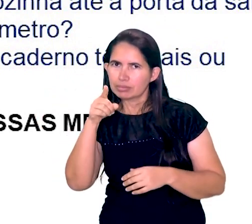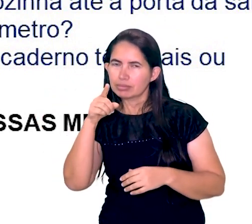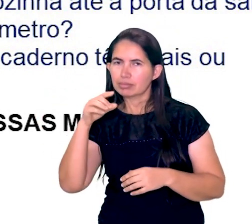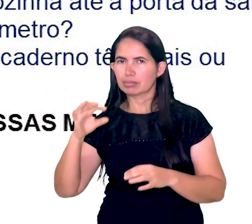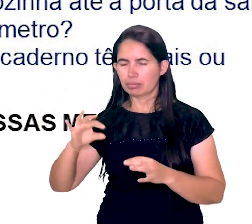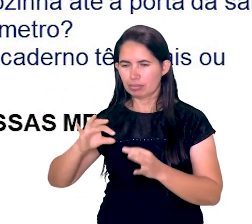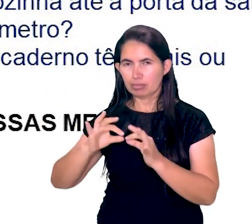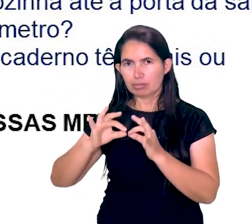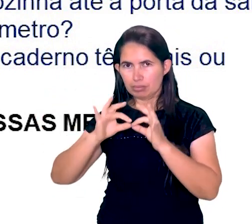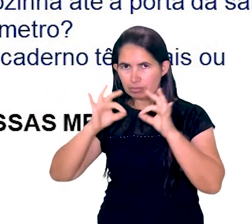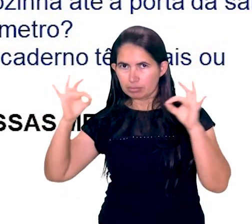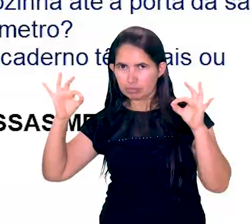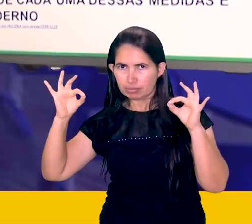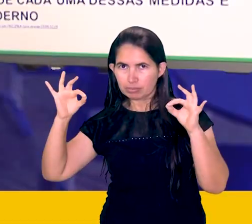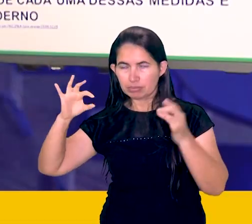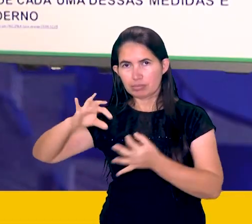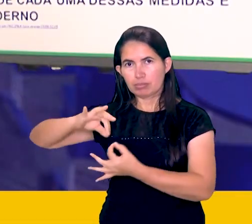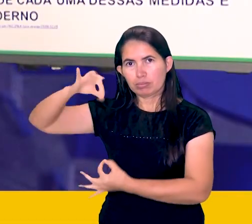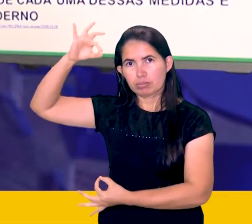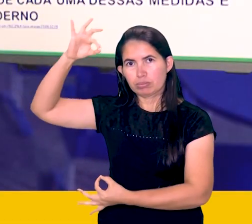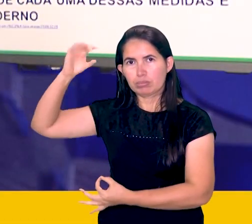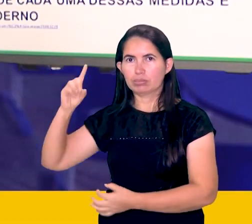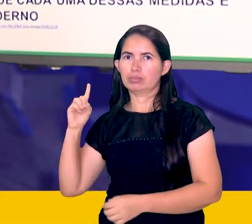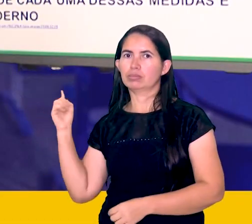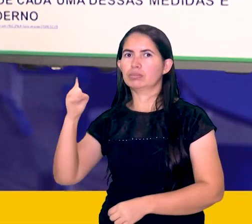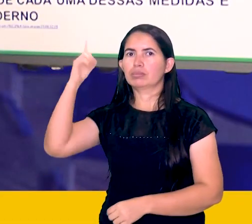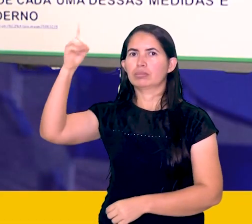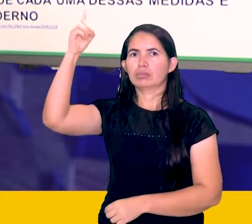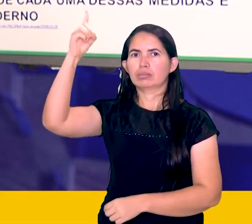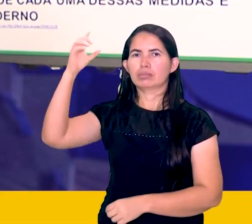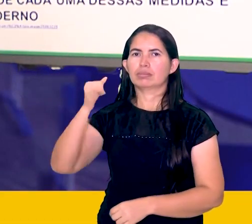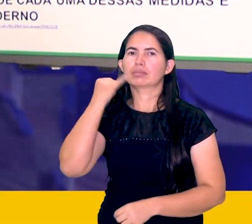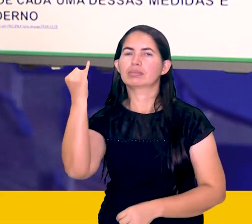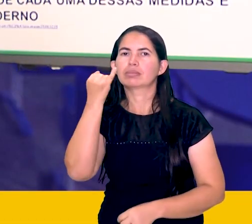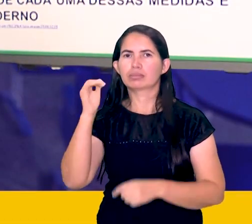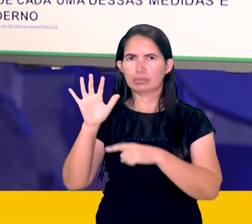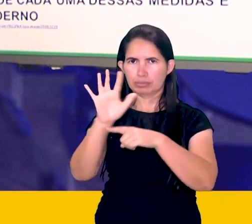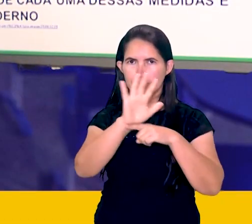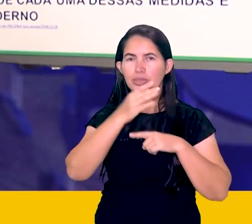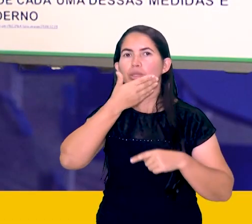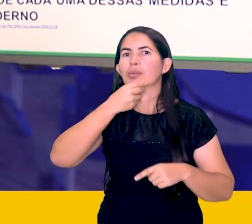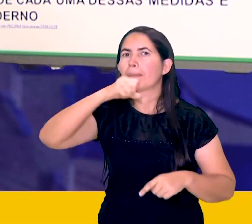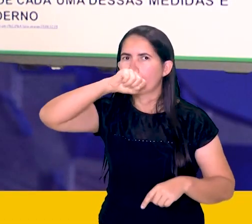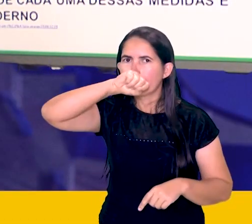também você pode fazer com a ajuda dos seus pais. É muito importante a colaboração deles, tá bom?